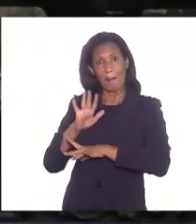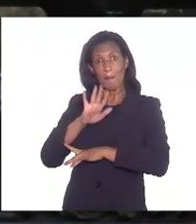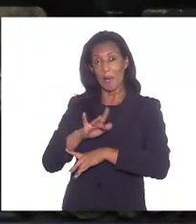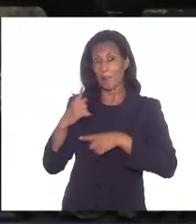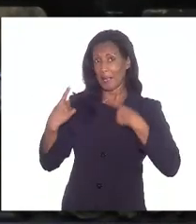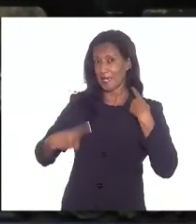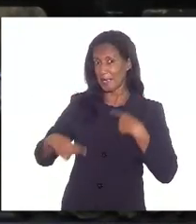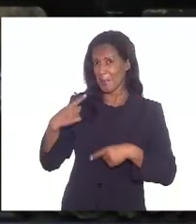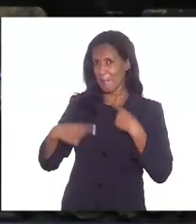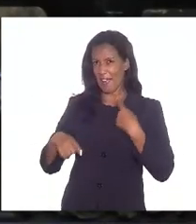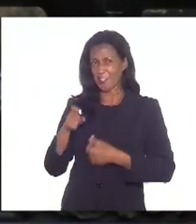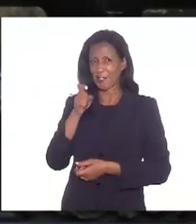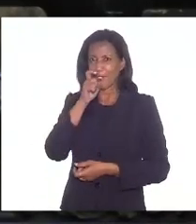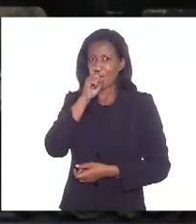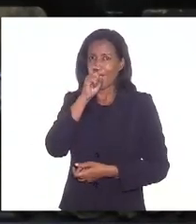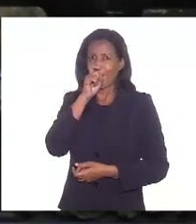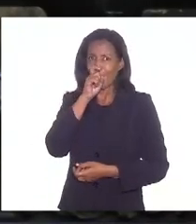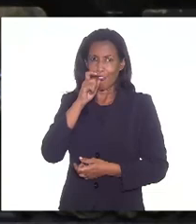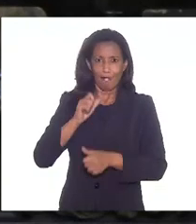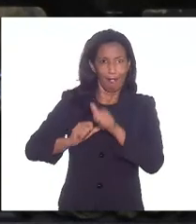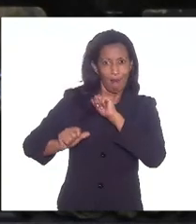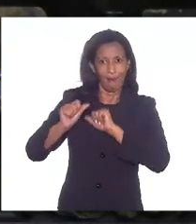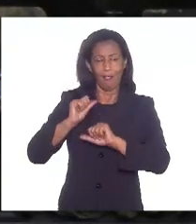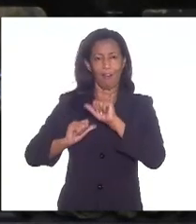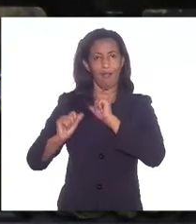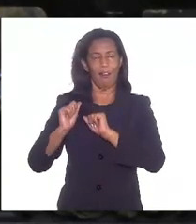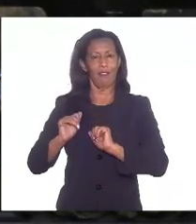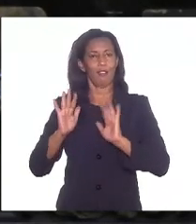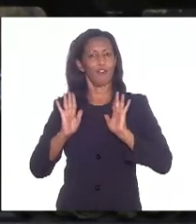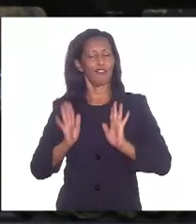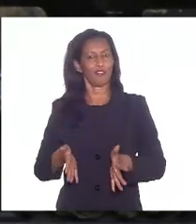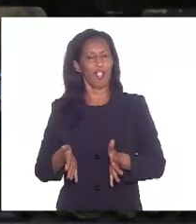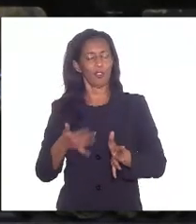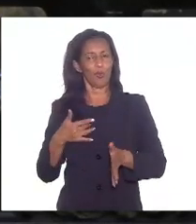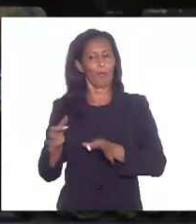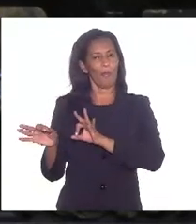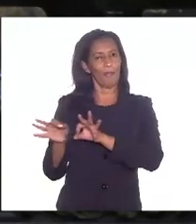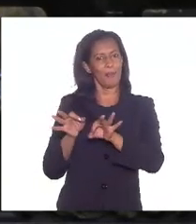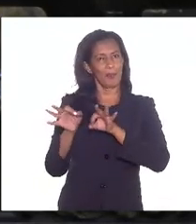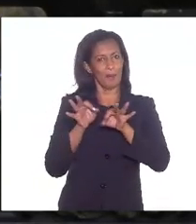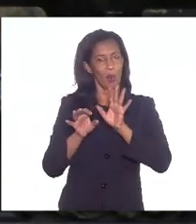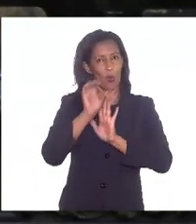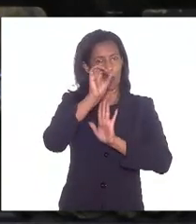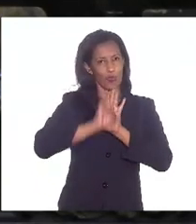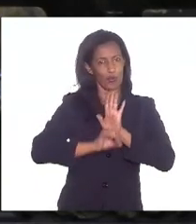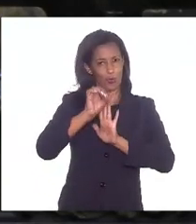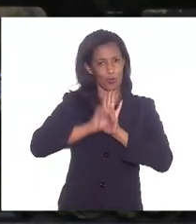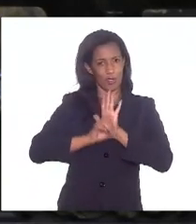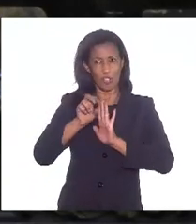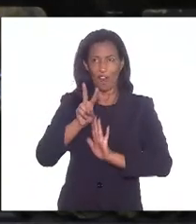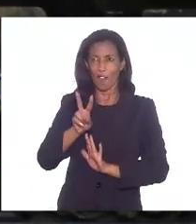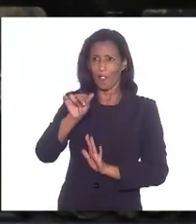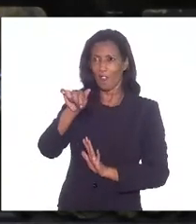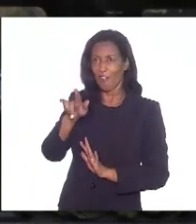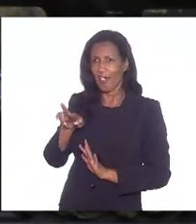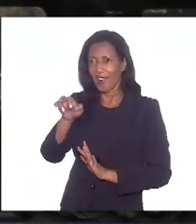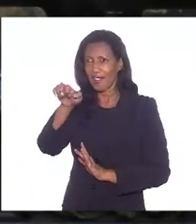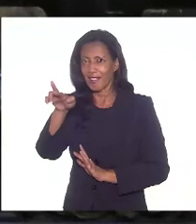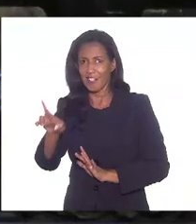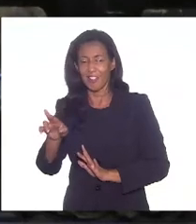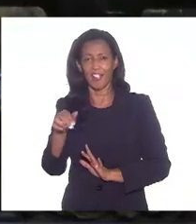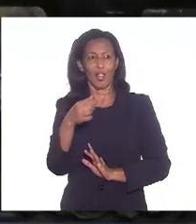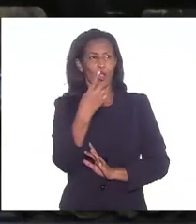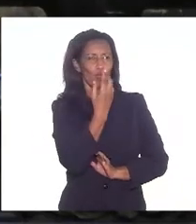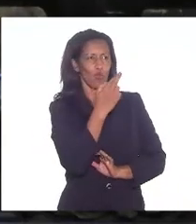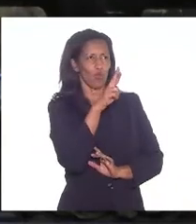não esfriar, eu já estou preparando um ofício, o Wagner Vitter,